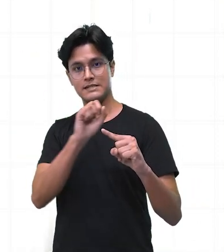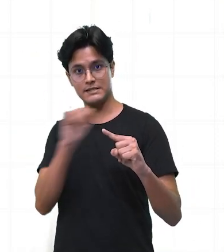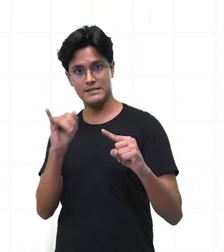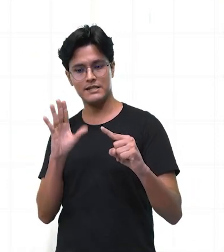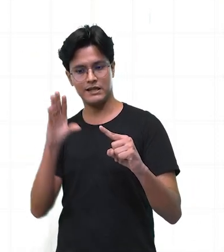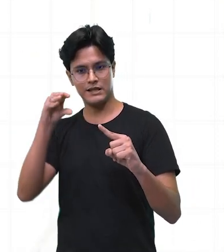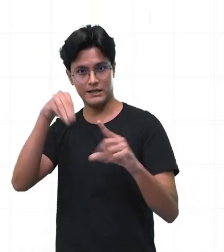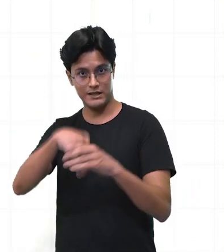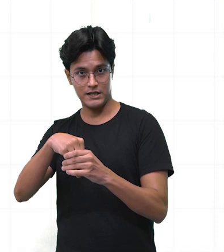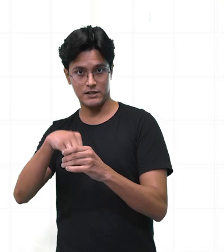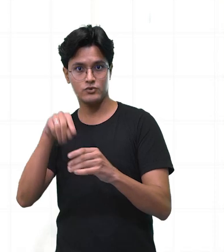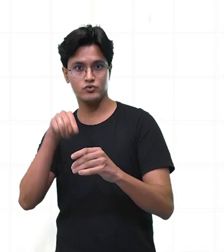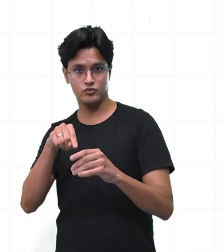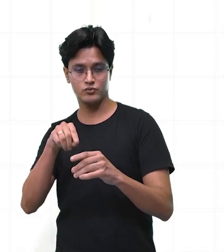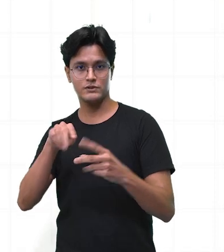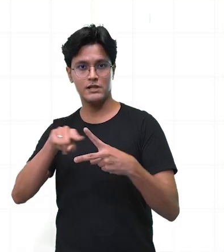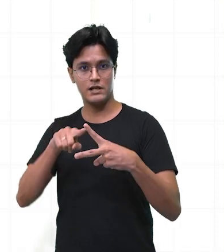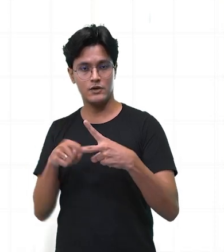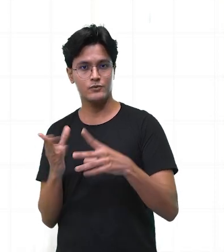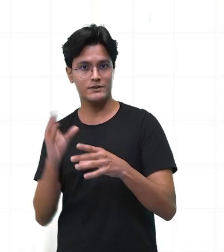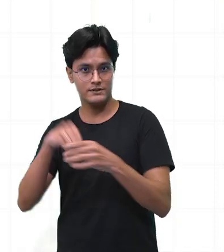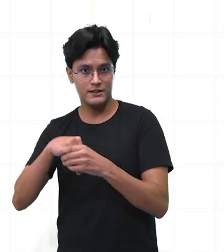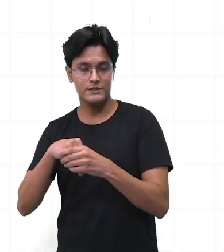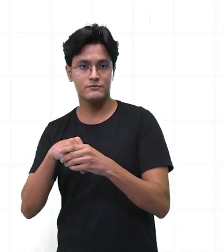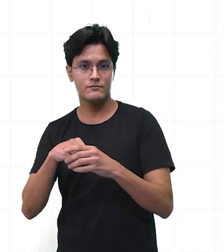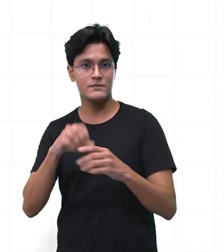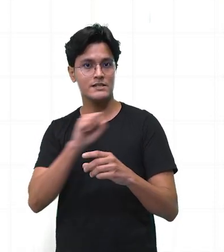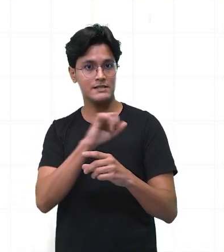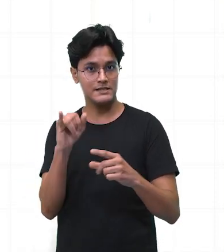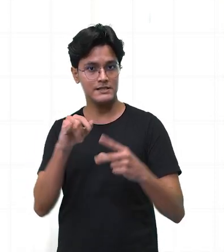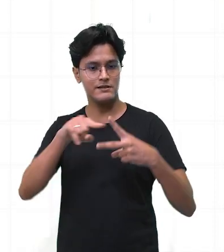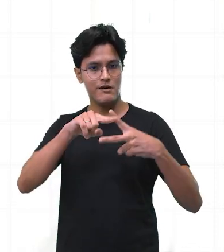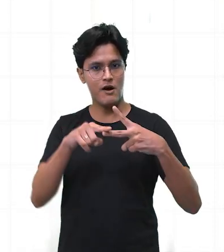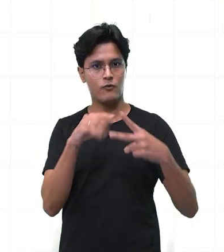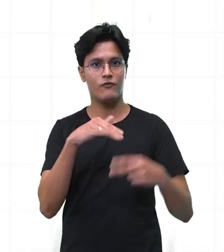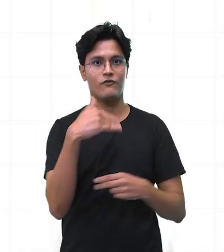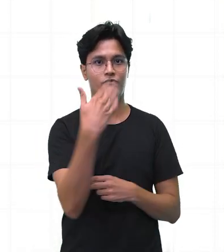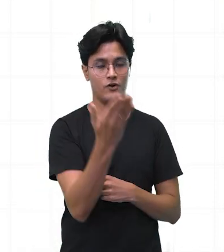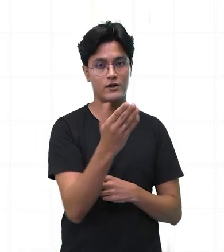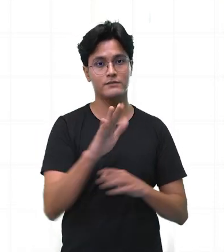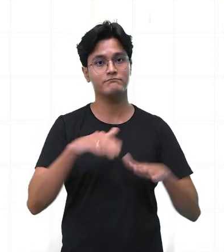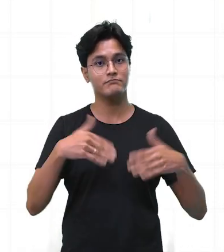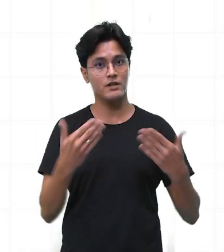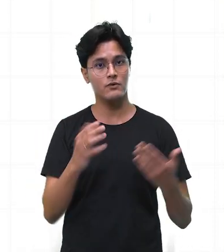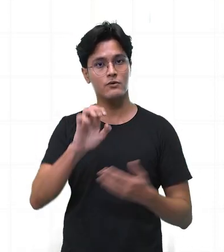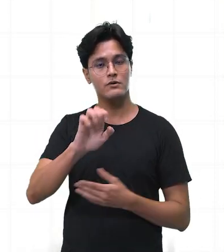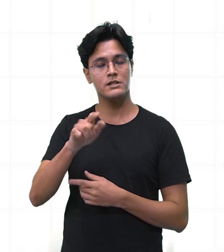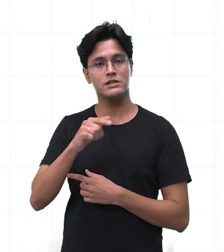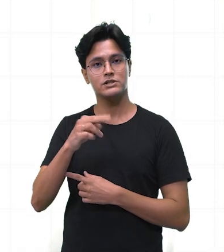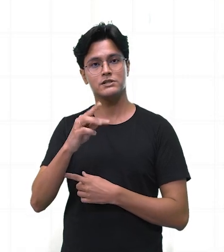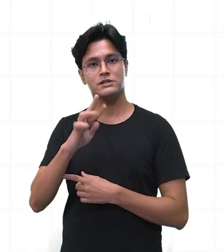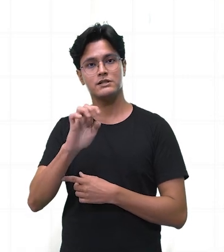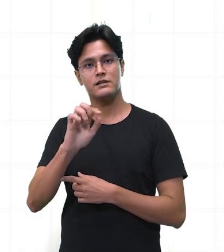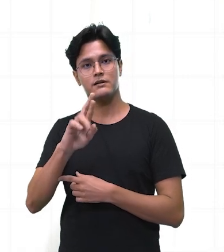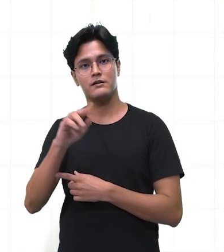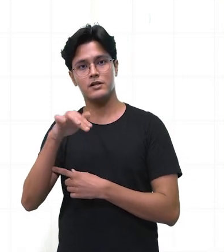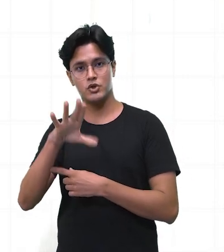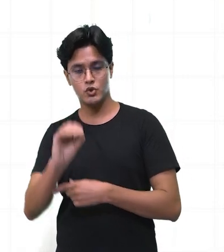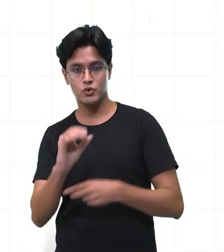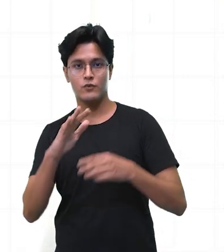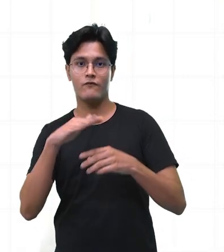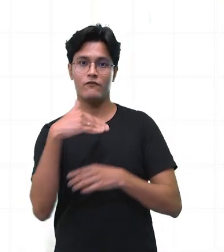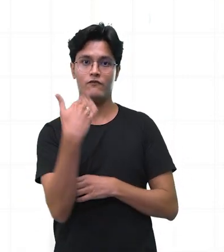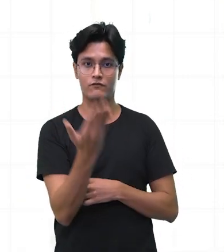é todo o ângulo que está fora? Como assim, professora? A gente vai verificar isso. Nós vamos prolongar um dos lados